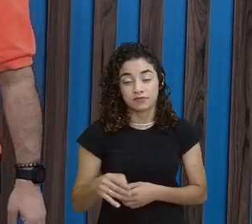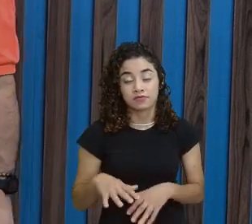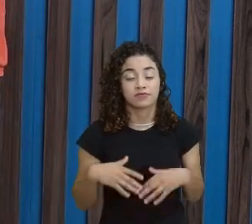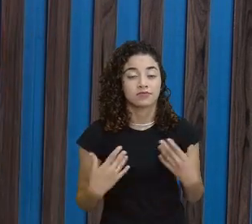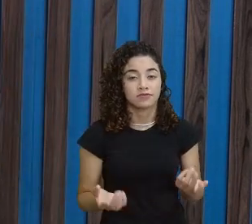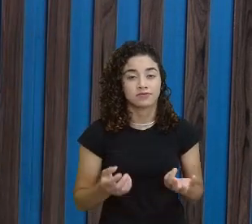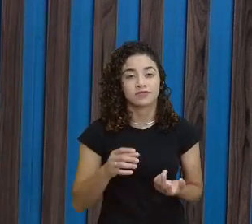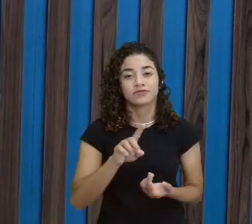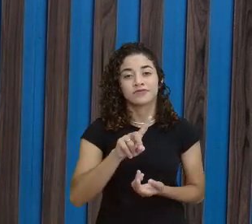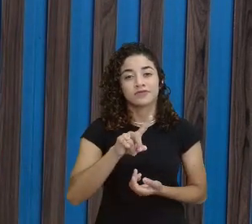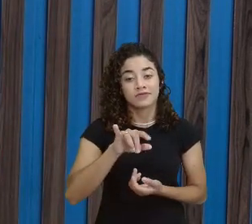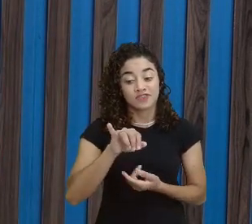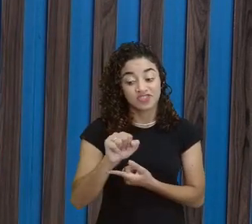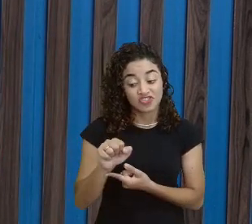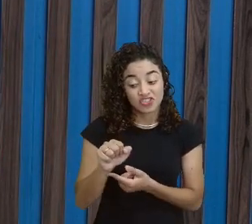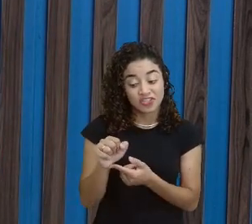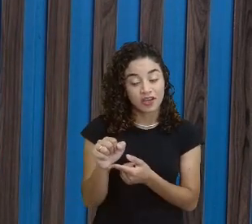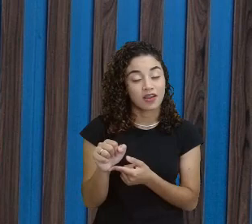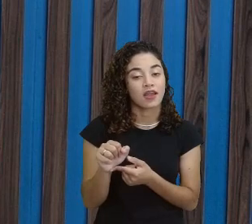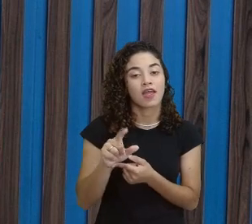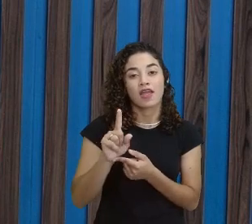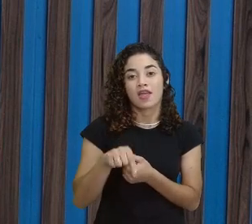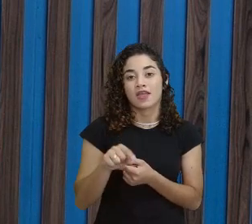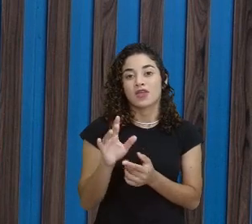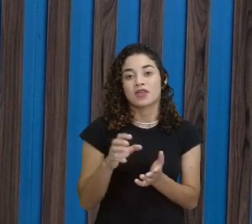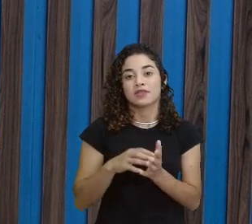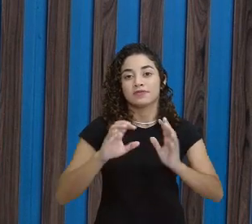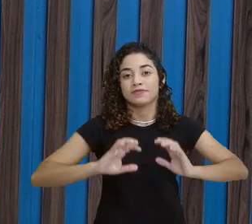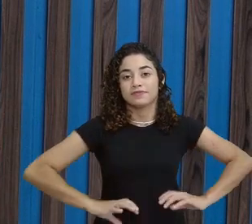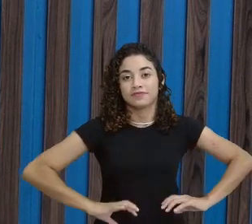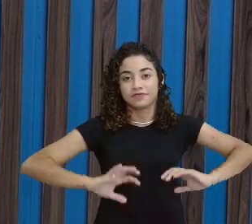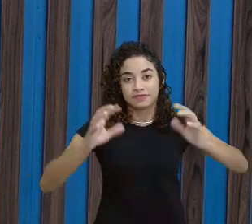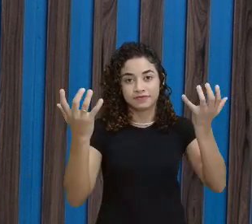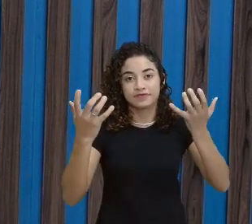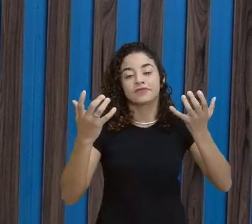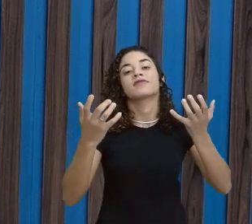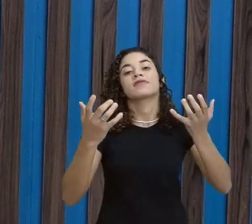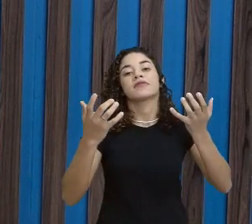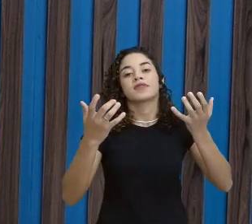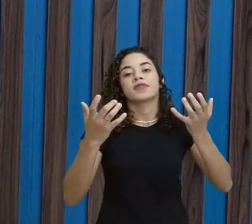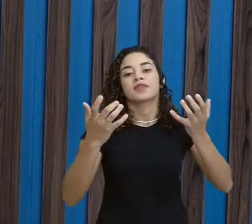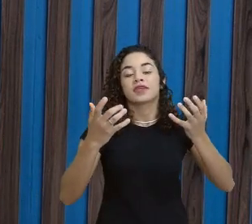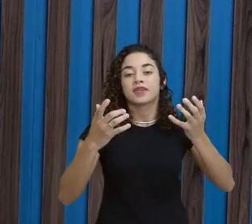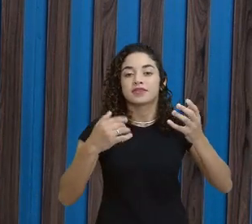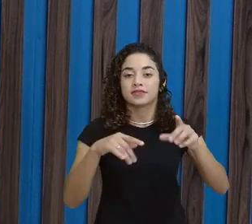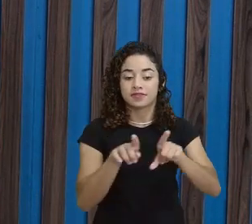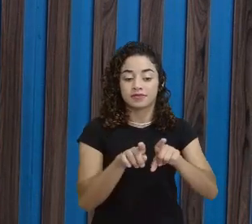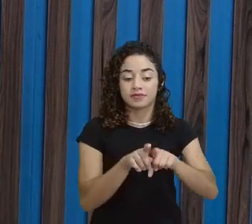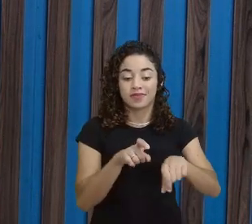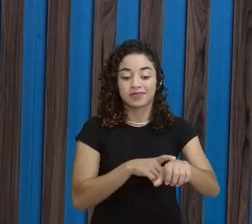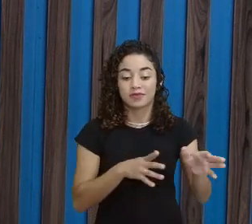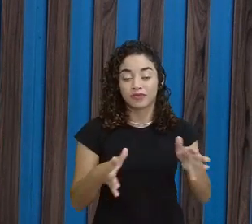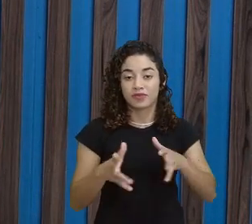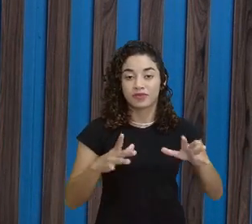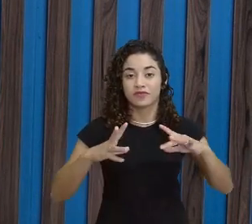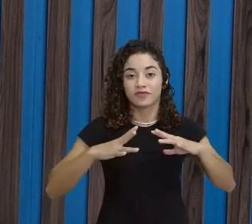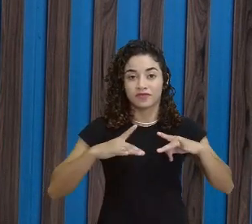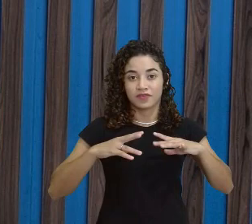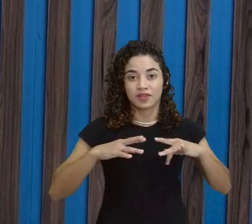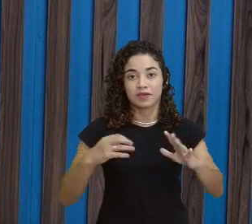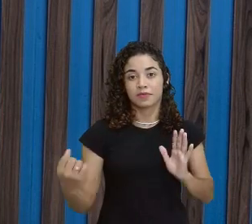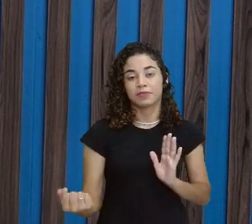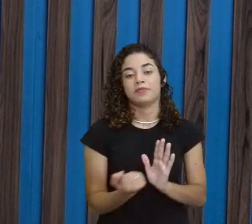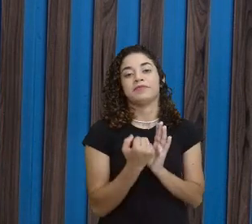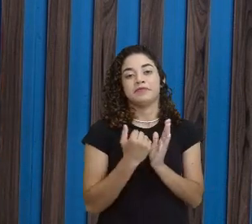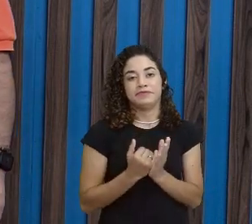é o centro, né, das festas de fim de ano e da temporada de férias, sendo, no caso, no cristianismo, o marco inicial do